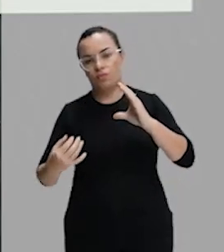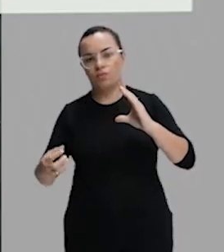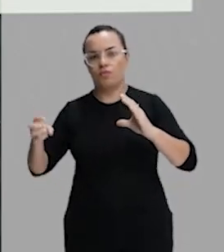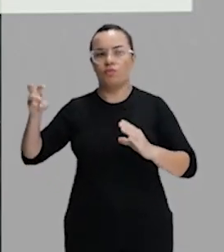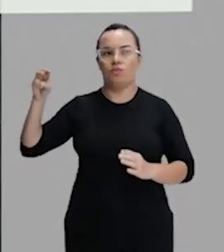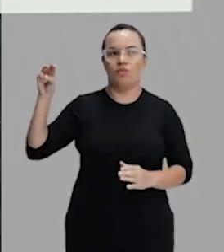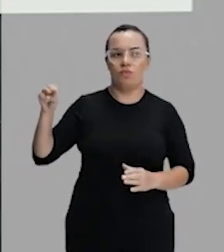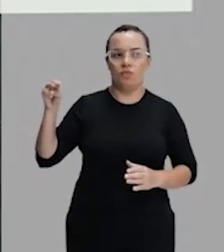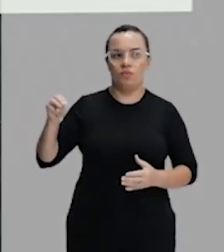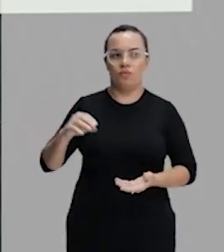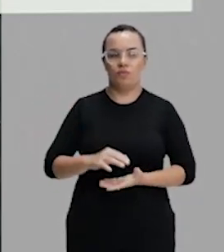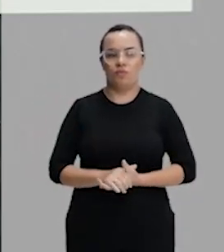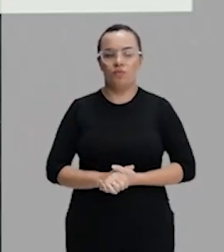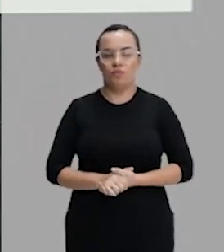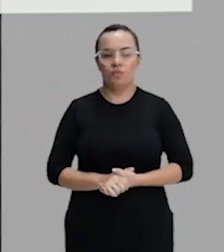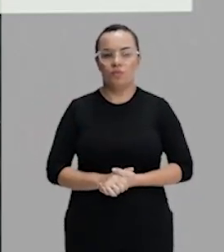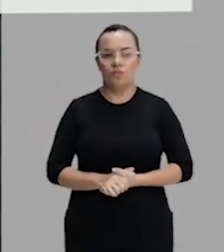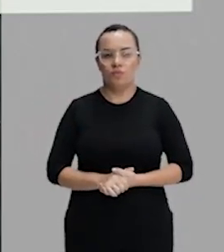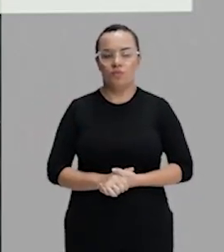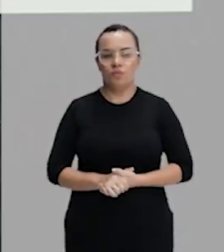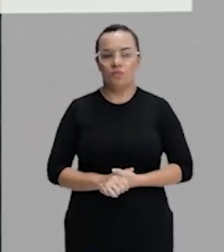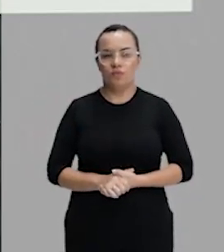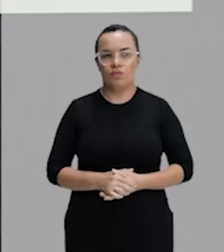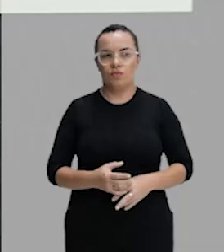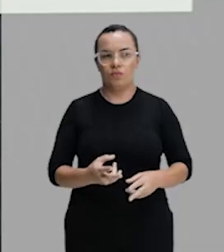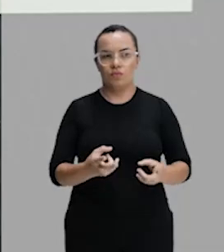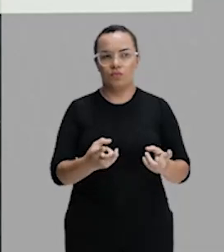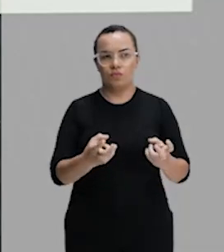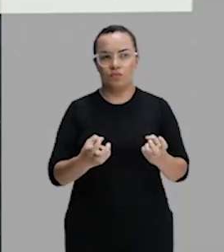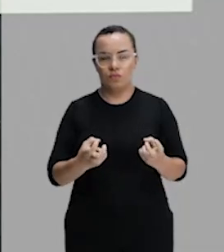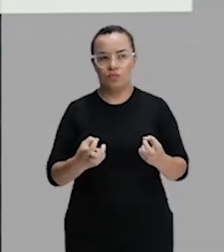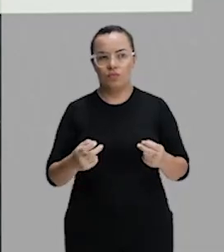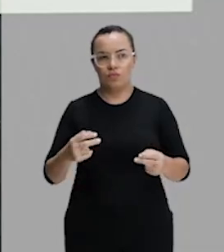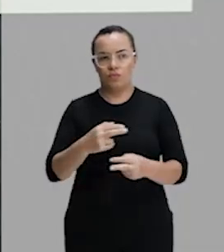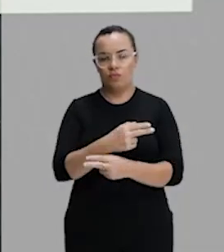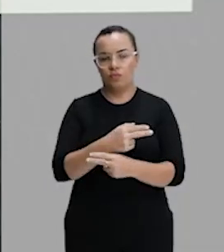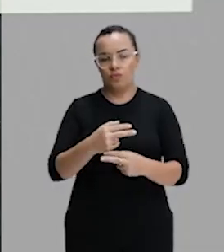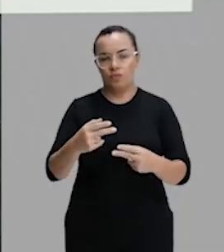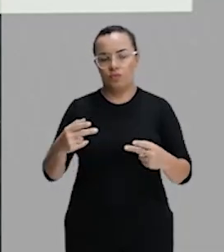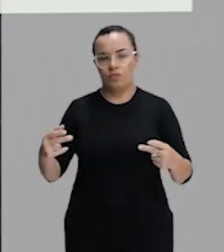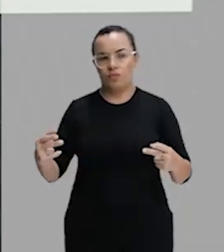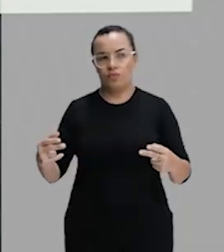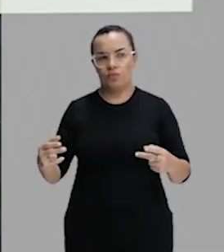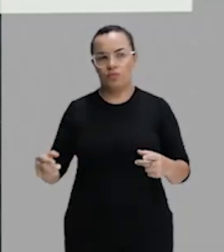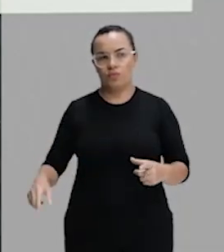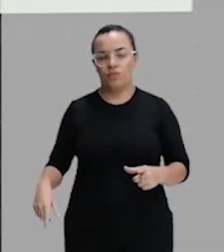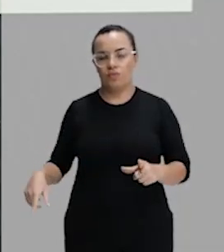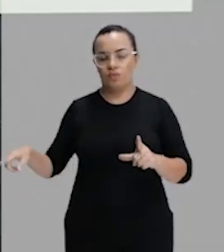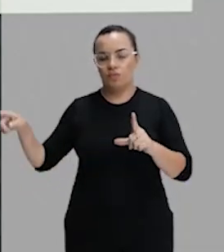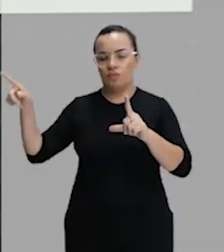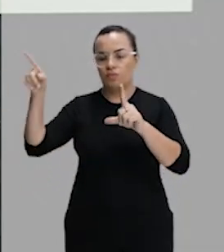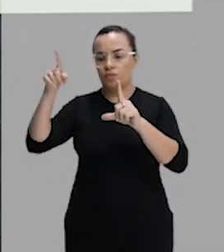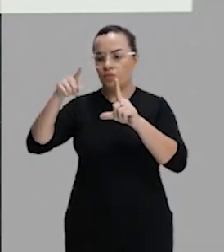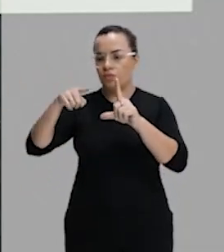matemática. Galera, vamos ver agora os elementos, né, que compõem